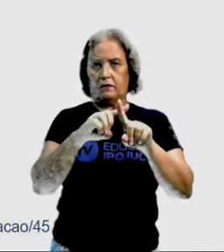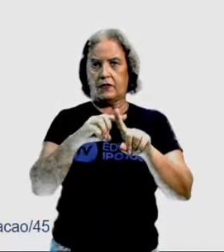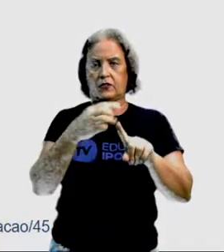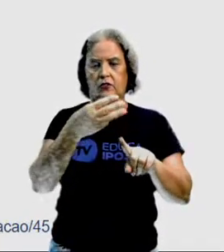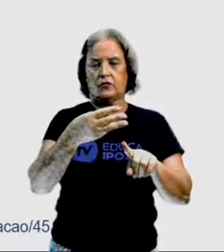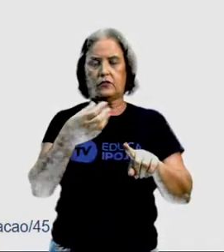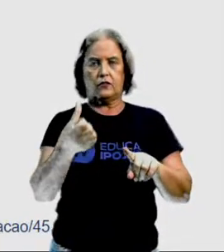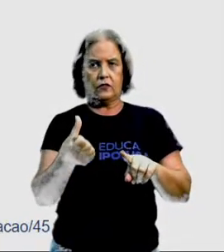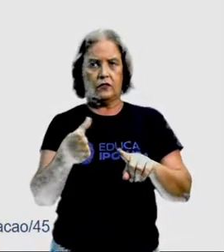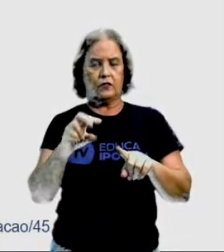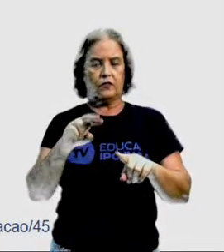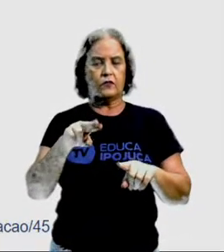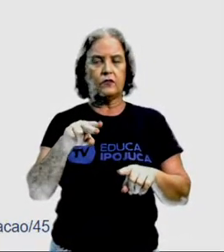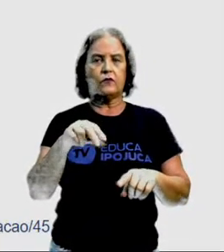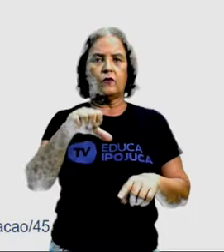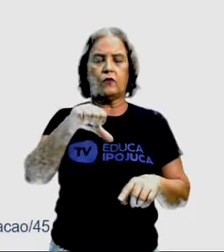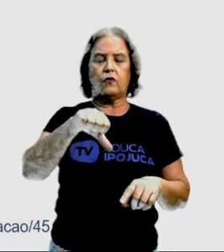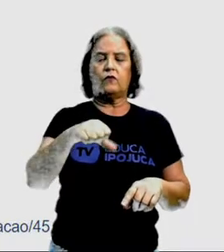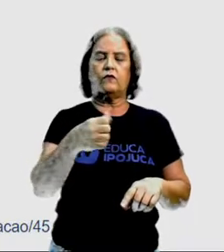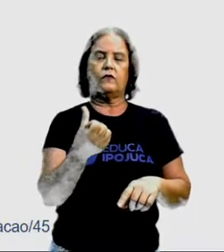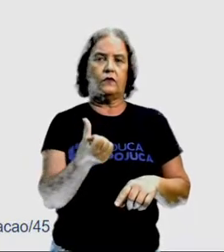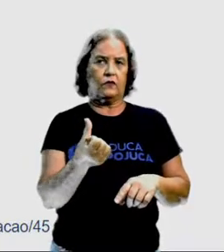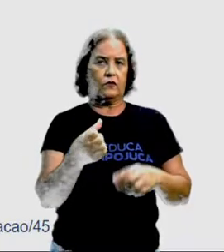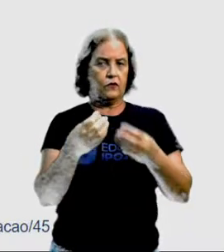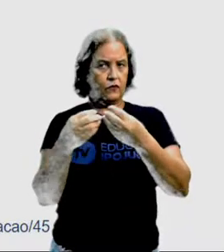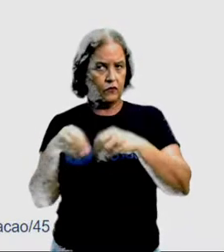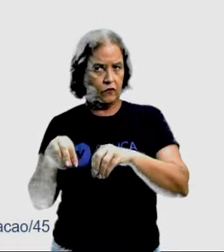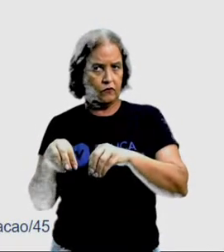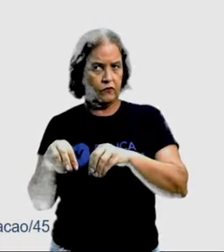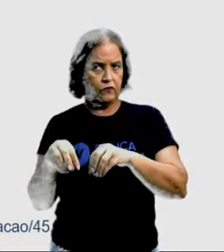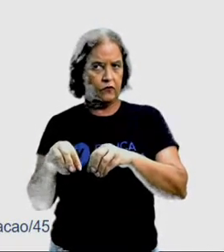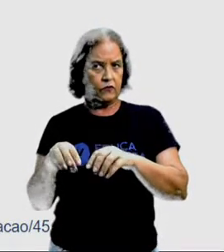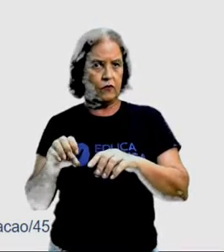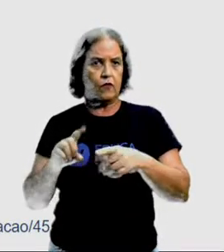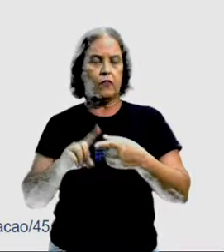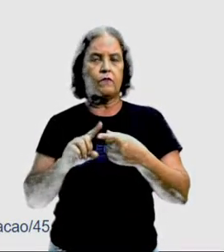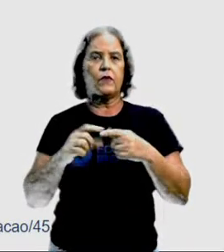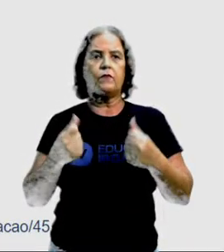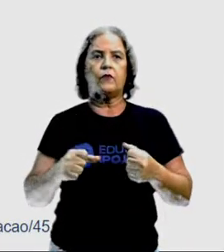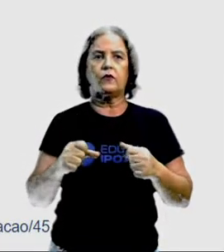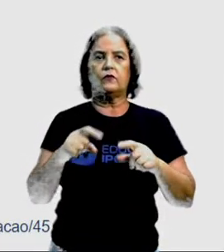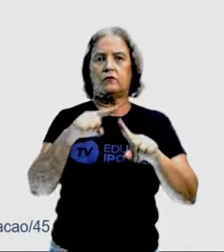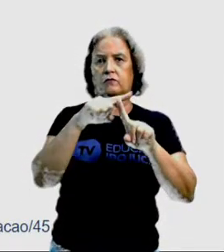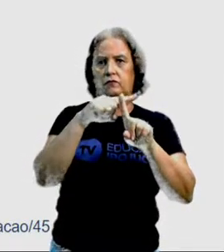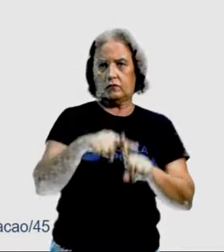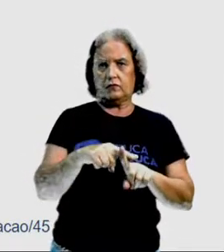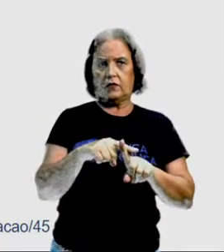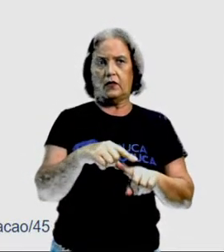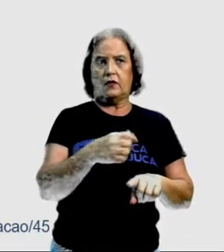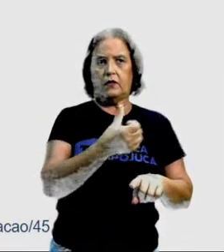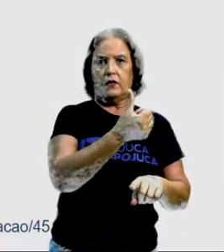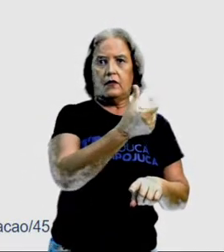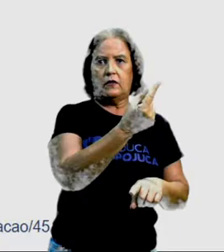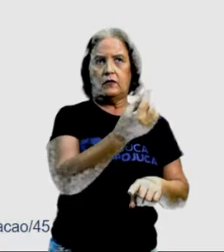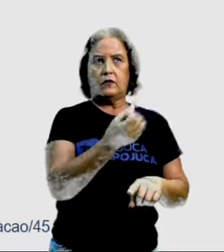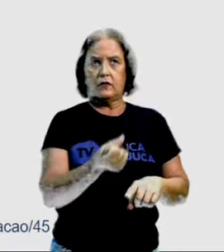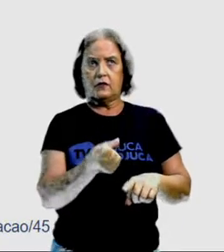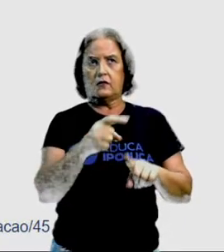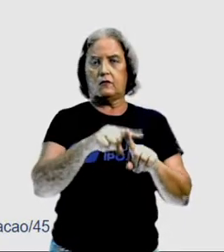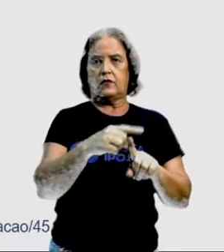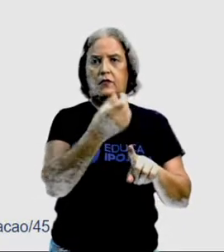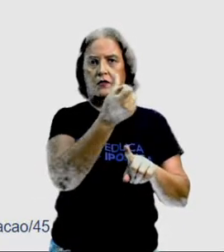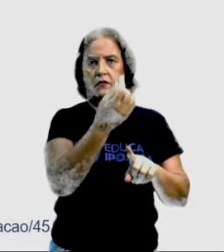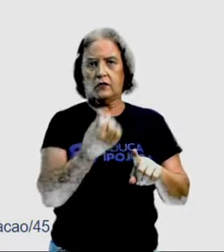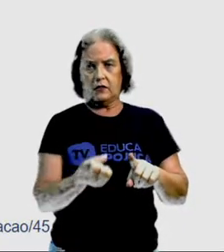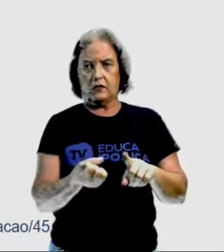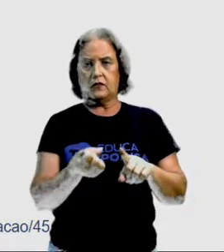96 ovos? Essa foi uma forma de raciocinar. Ou posso somar 16 mais 16 mais 16, que vai dar o